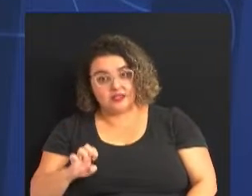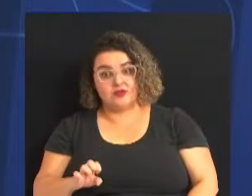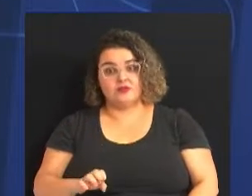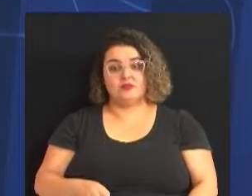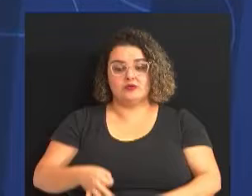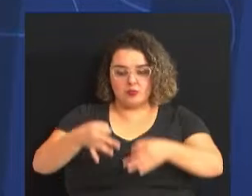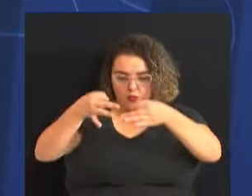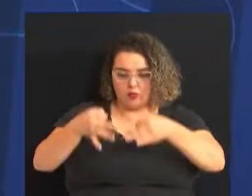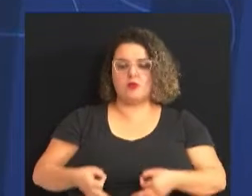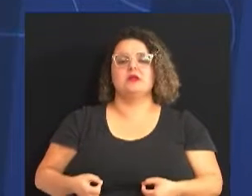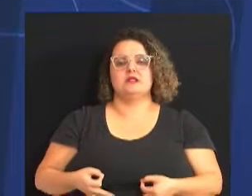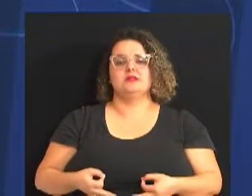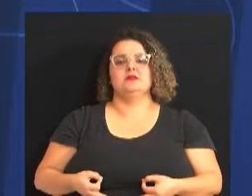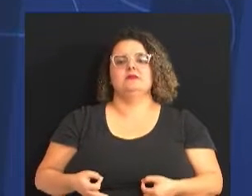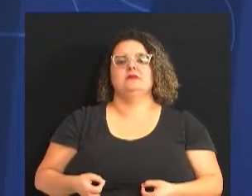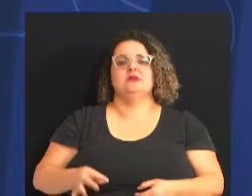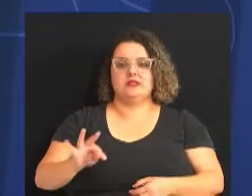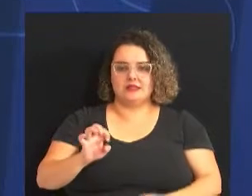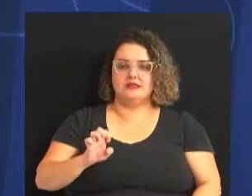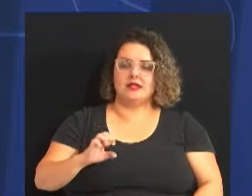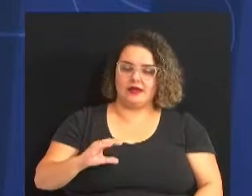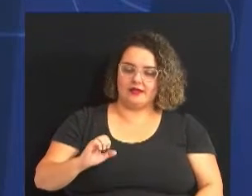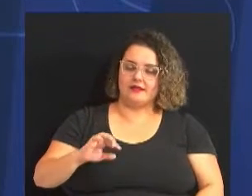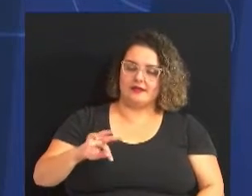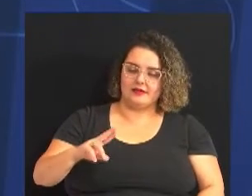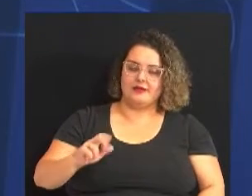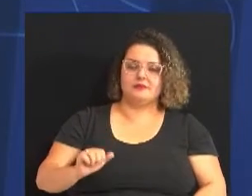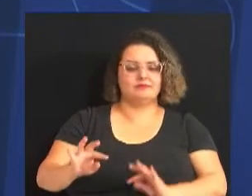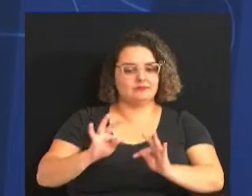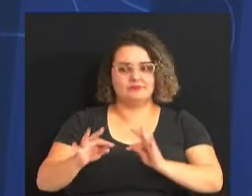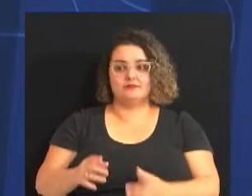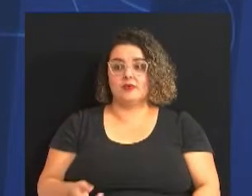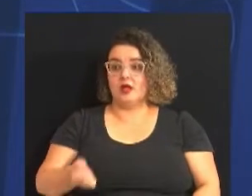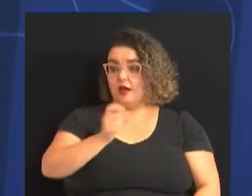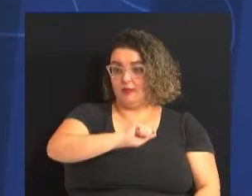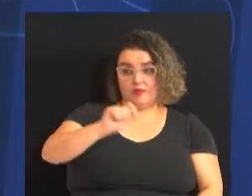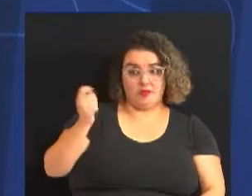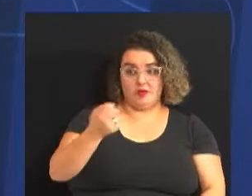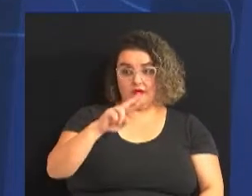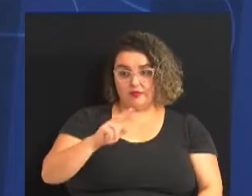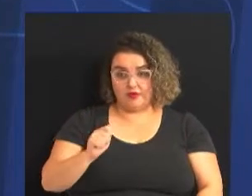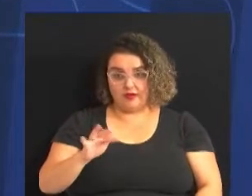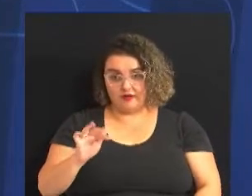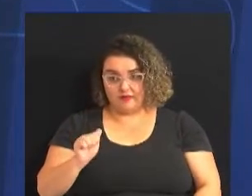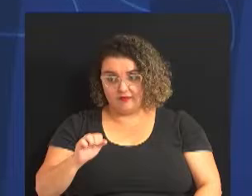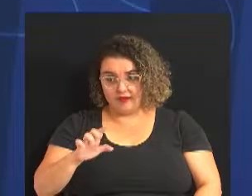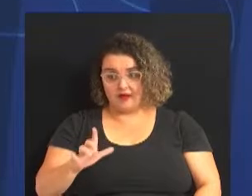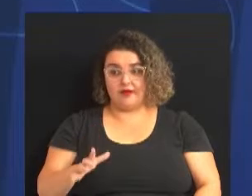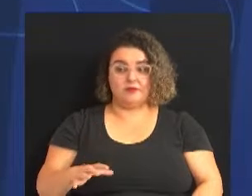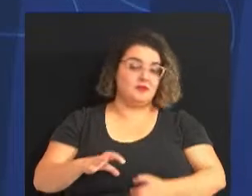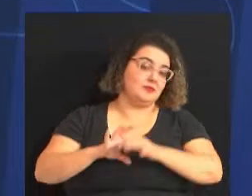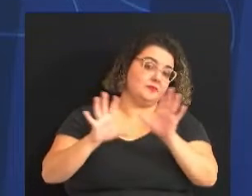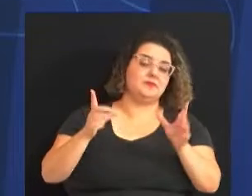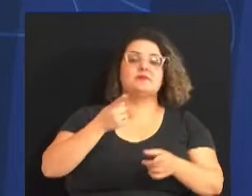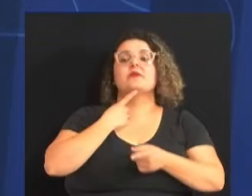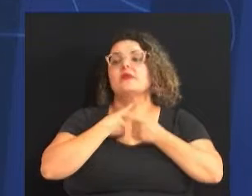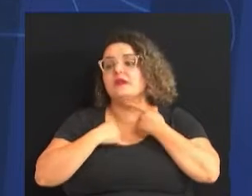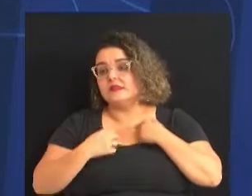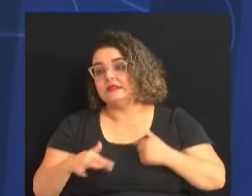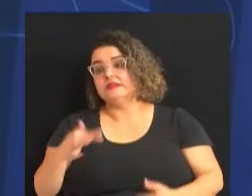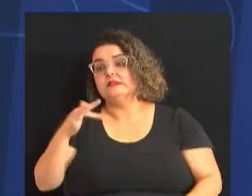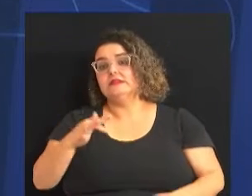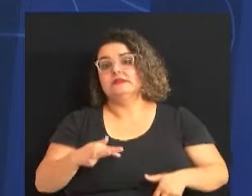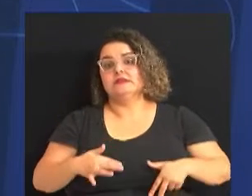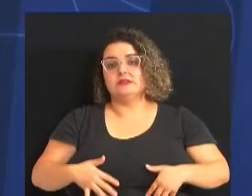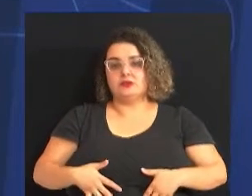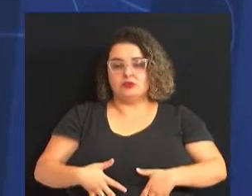gente tem um grande jogador. Para quem gosta de tênis, que é um outro esporte, o Rafael Nadal tá aí, né? A vontade dele, mesmo lesionado, ele estava com uma lesão no